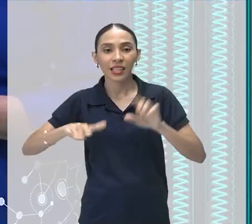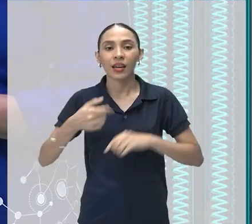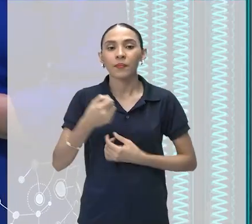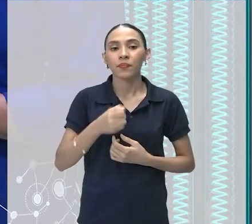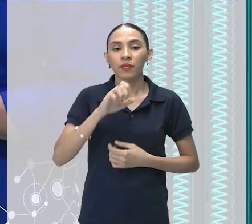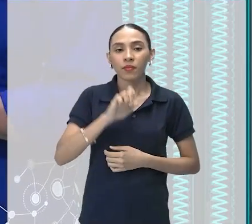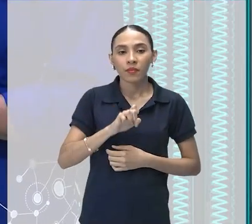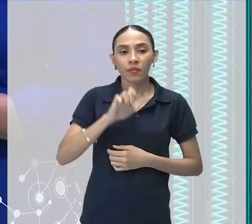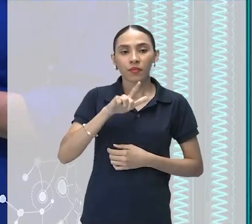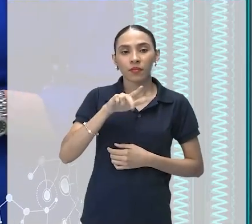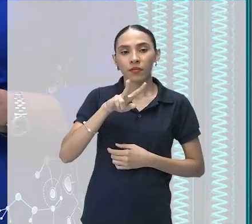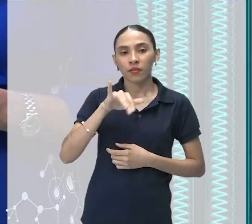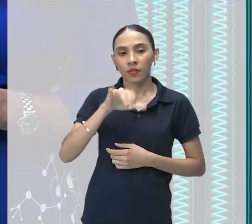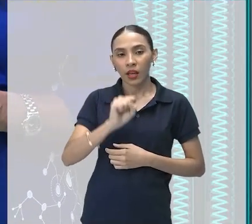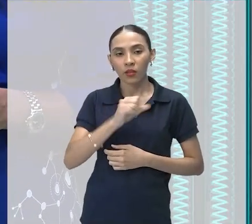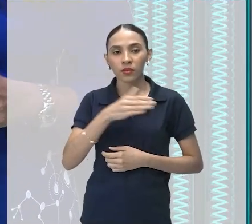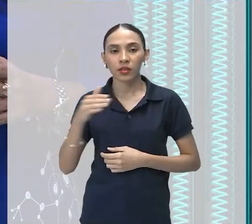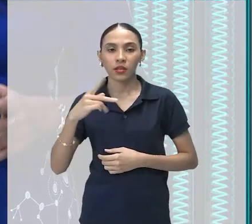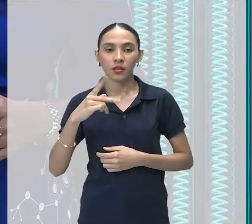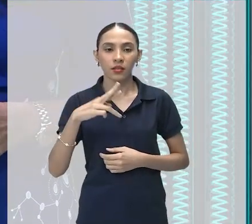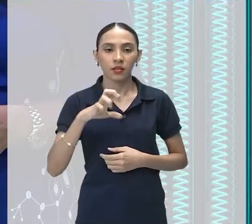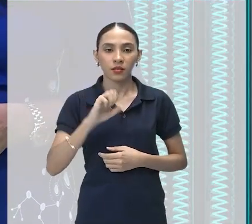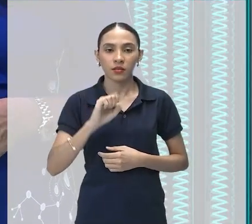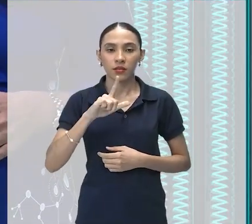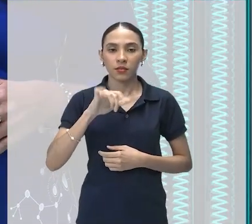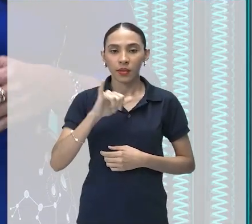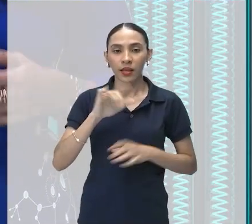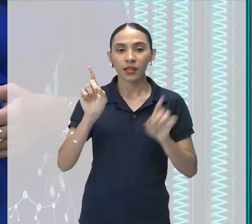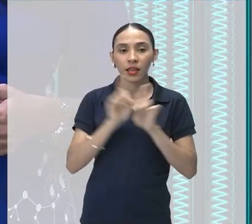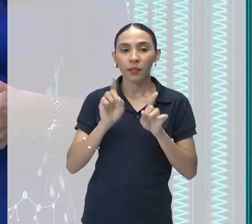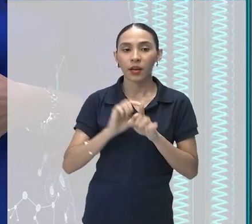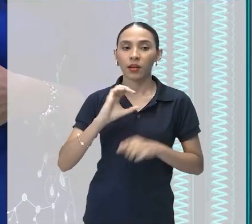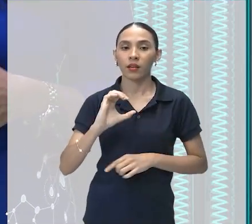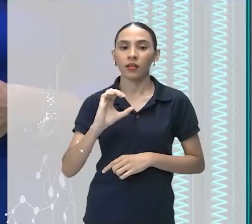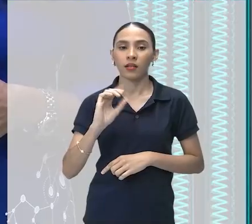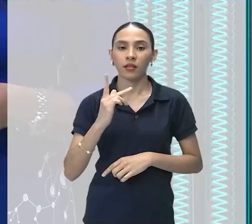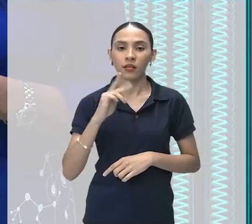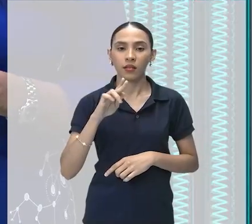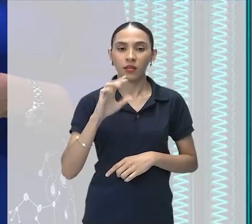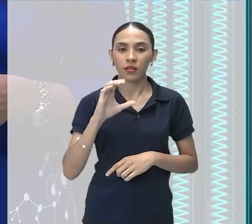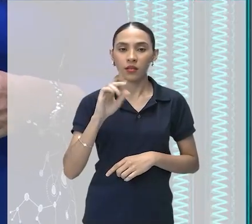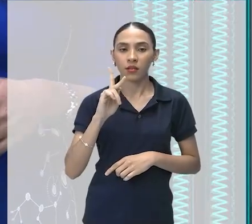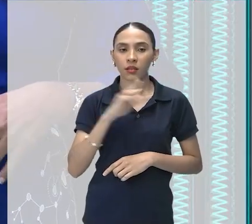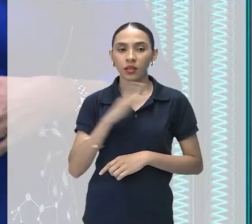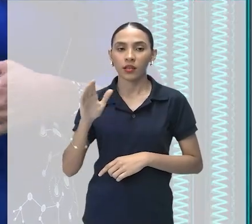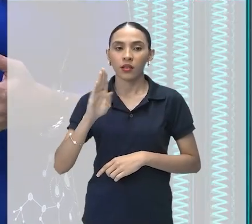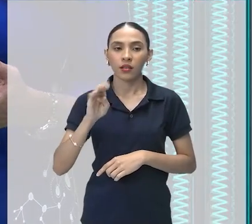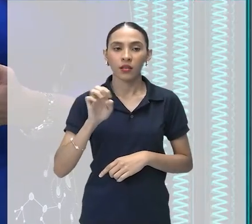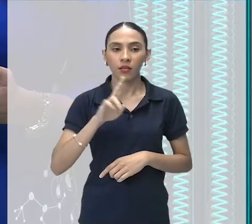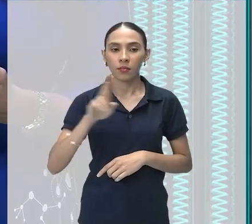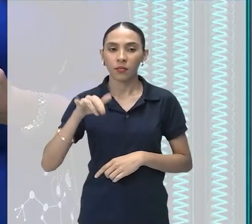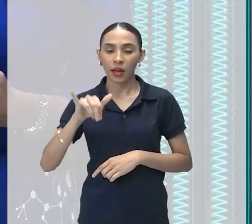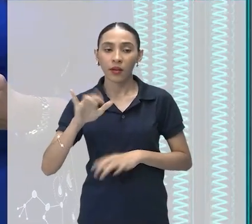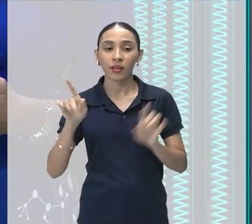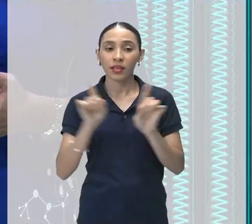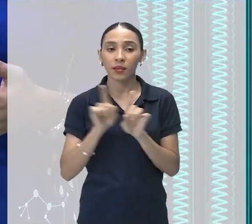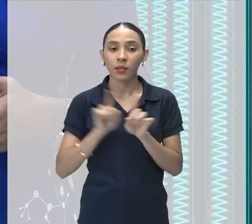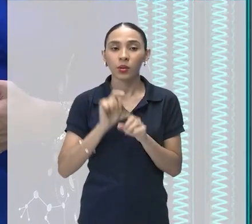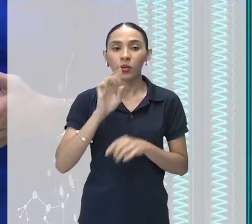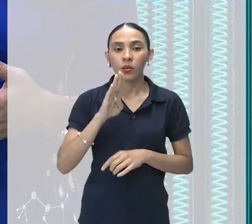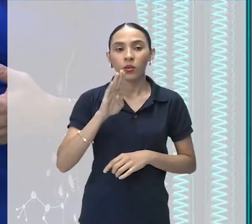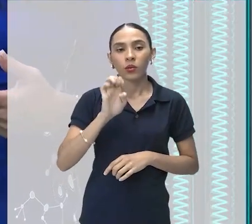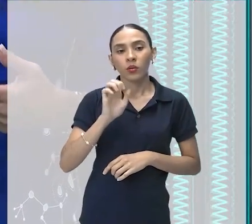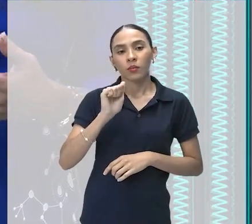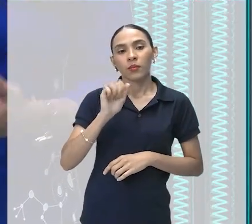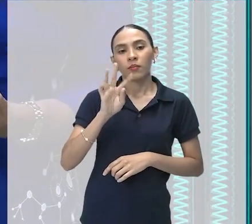vocês podem ver lá no finalzinho, o Chuck Berry, os Beatles e Rolling Stone. Bem, o Elvis Presley foi um cantor e